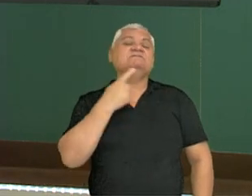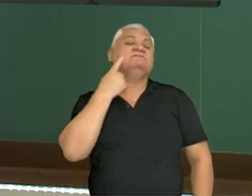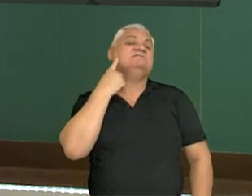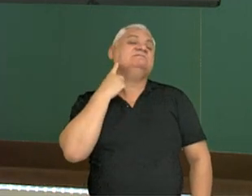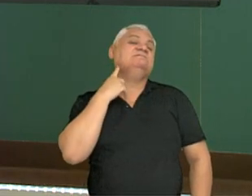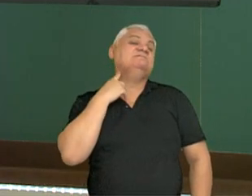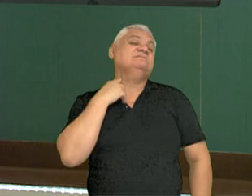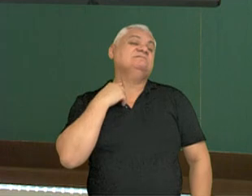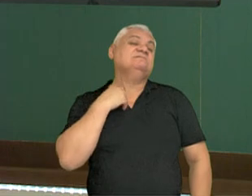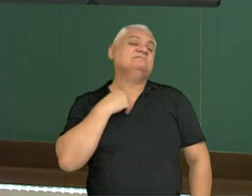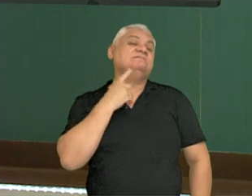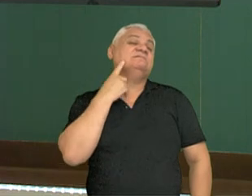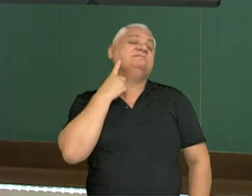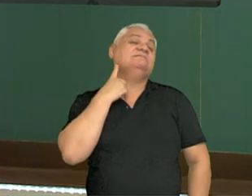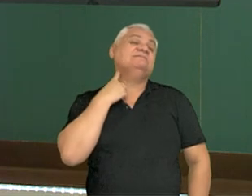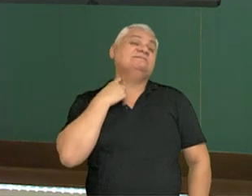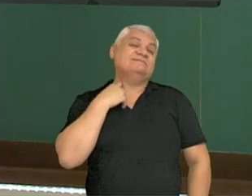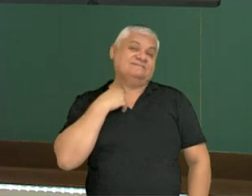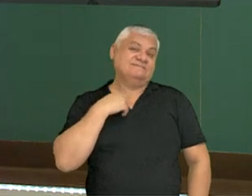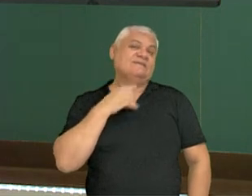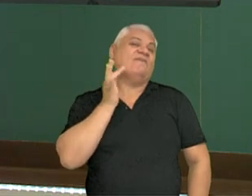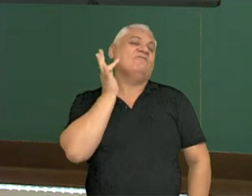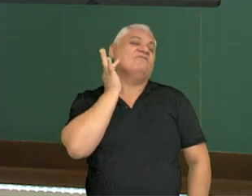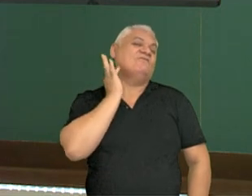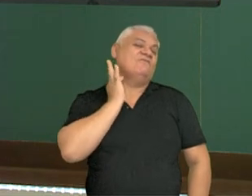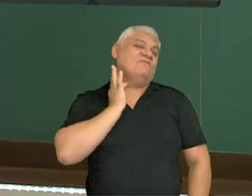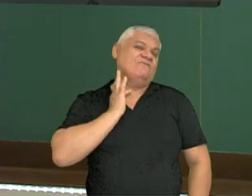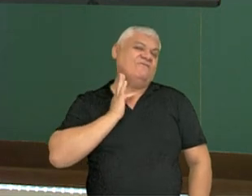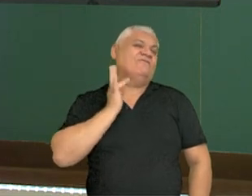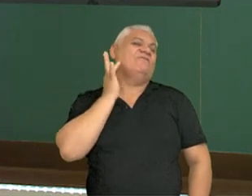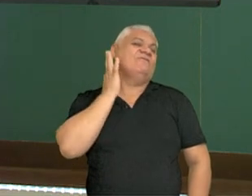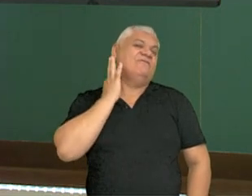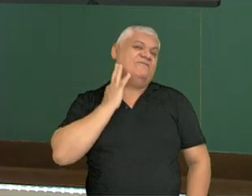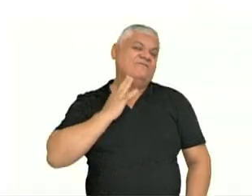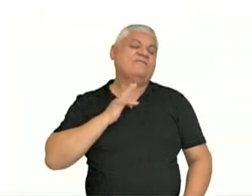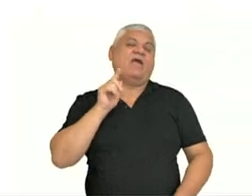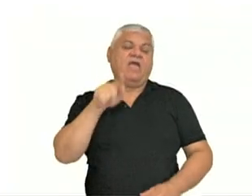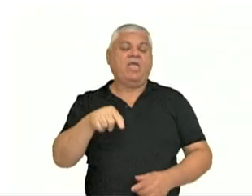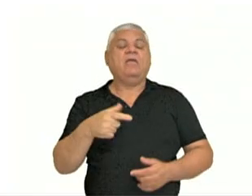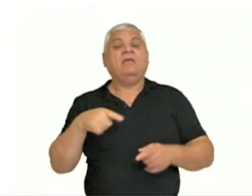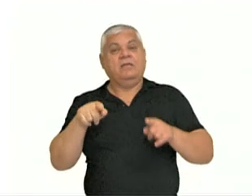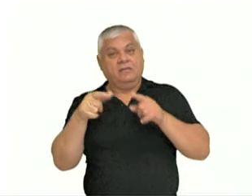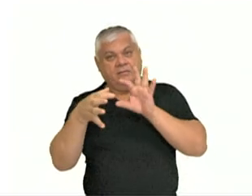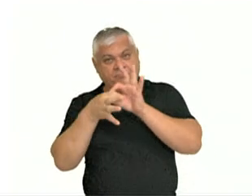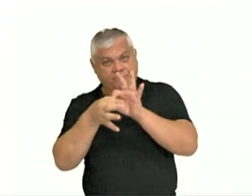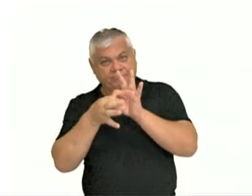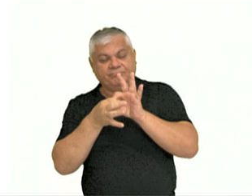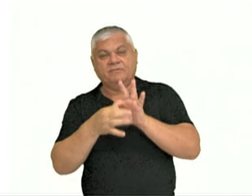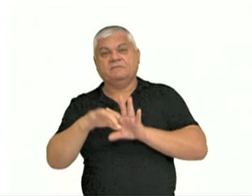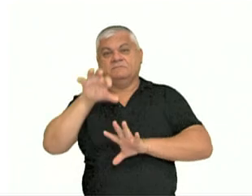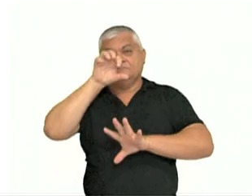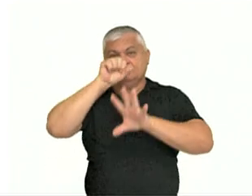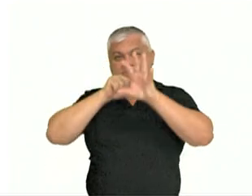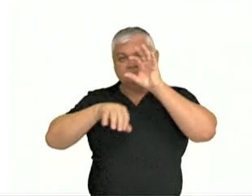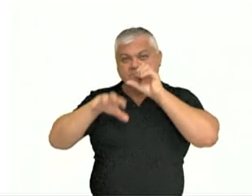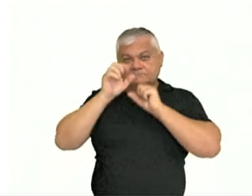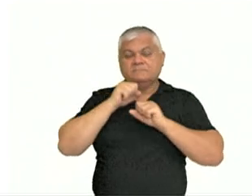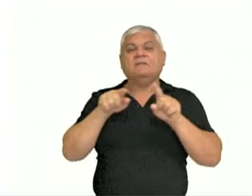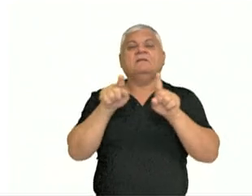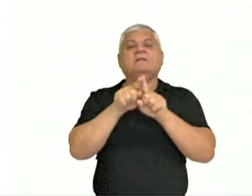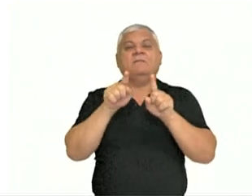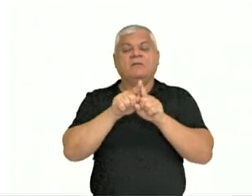próxima à nossa garganta, tá? A faringe, ela é comum tanto ao sistema respiratório quanto ao